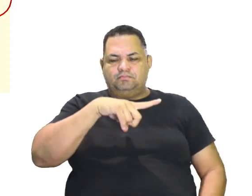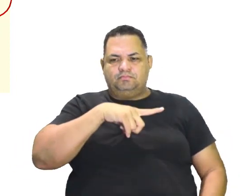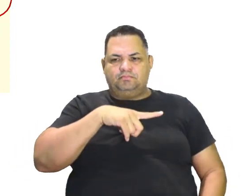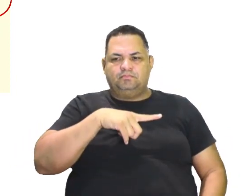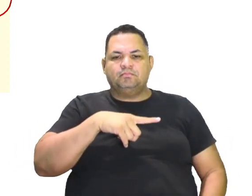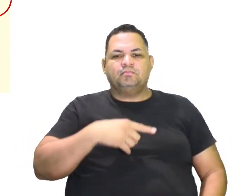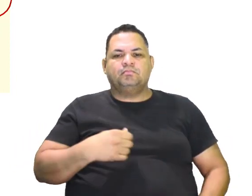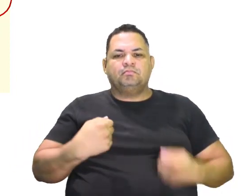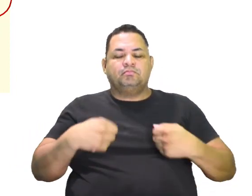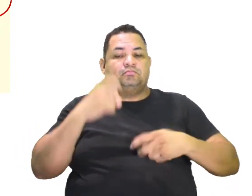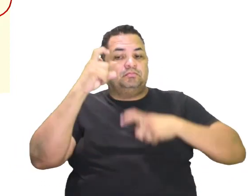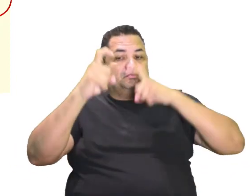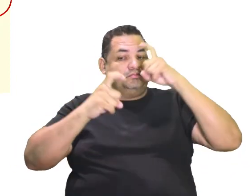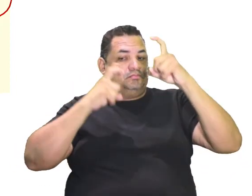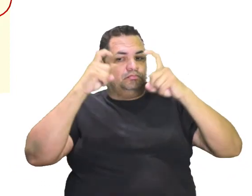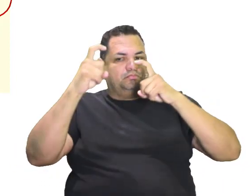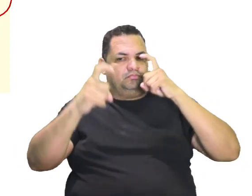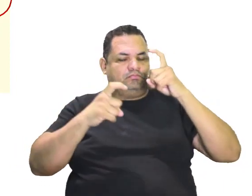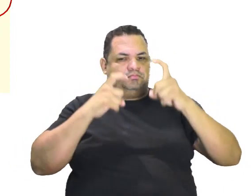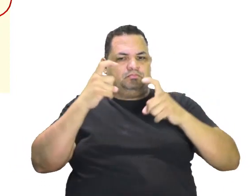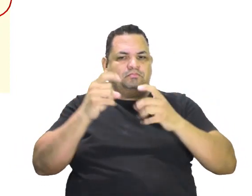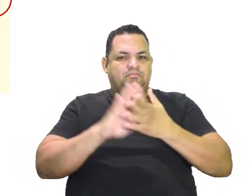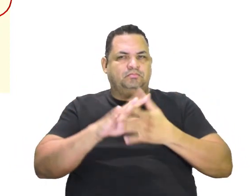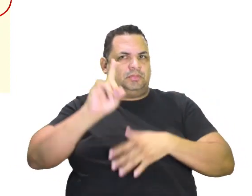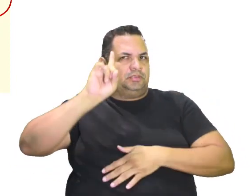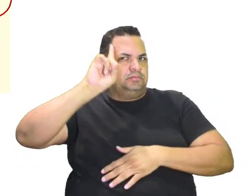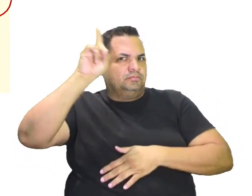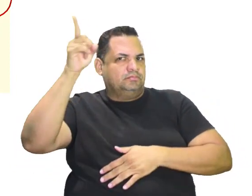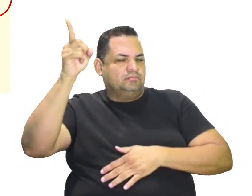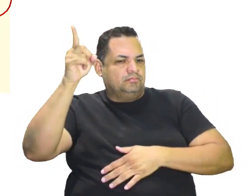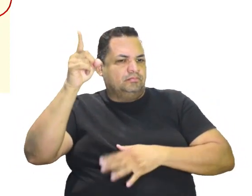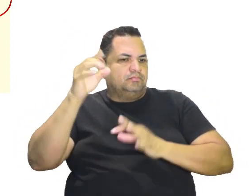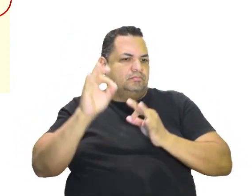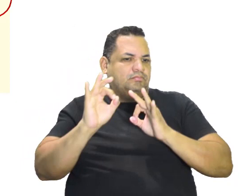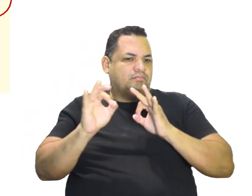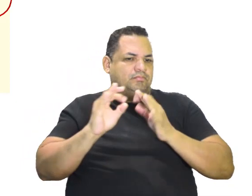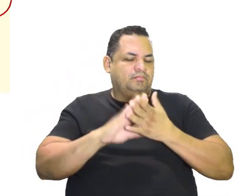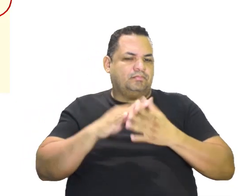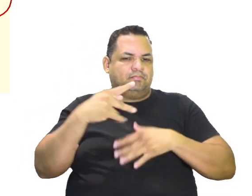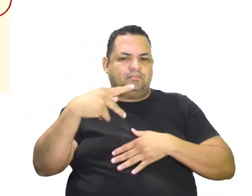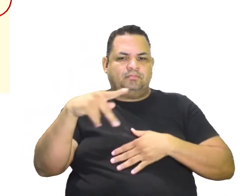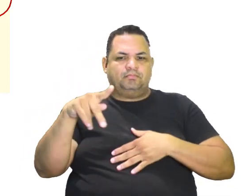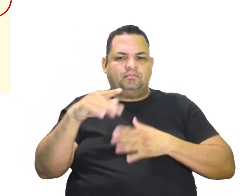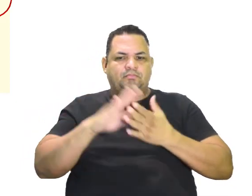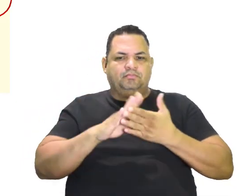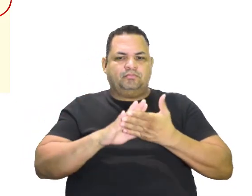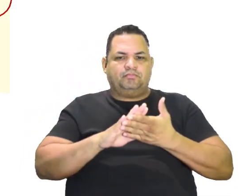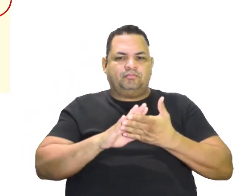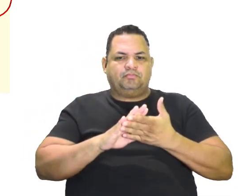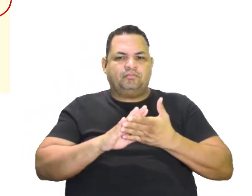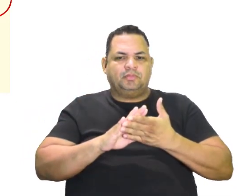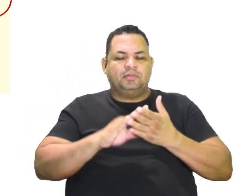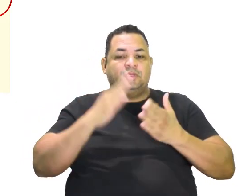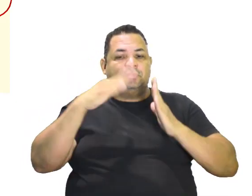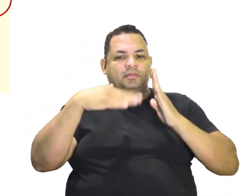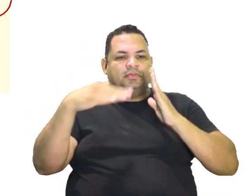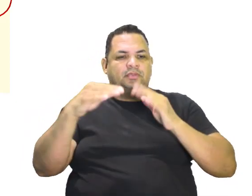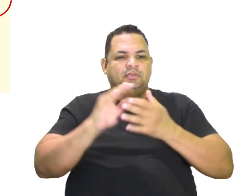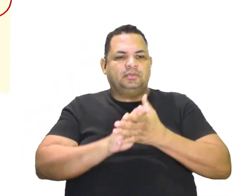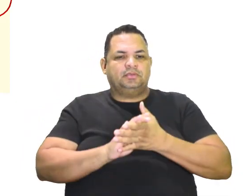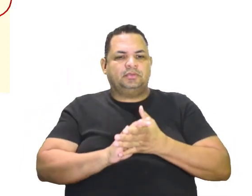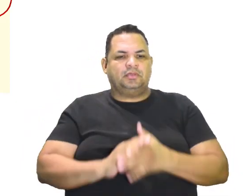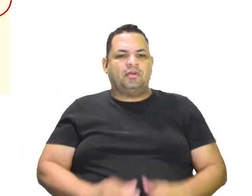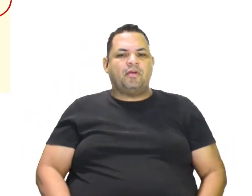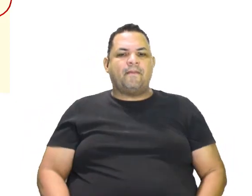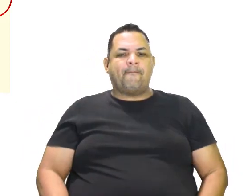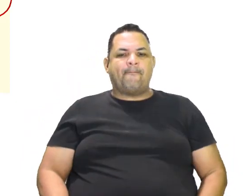que ter essa preocupação aí, tinha que ter essa criatividade para inserir lá nos seus trabalhos, né?